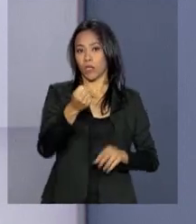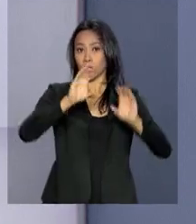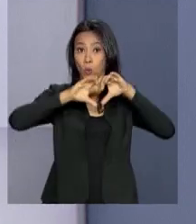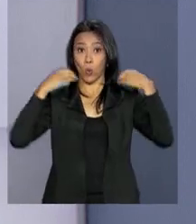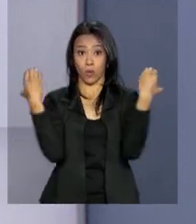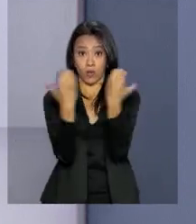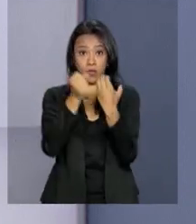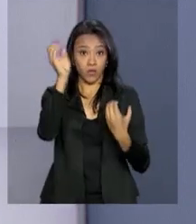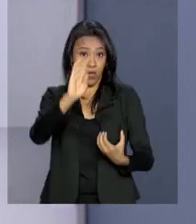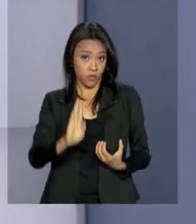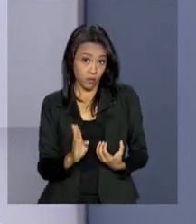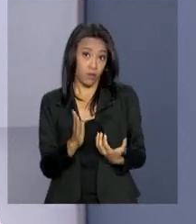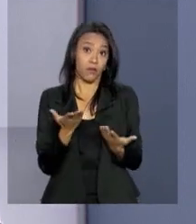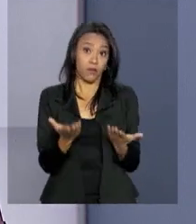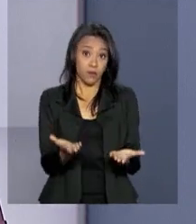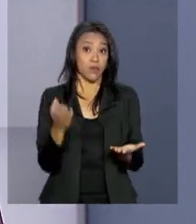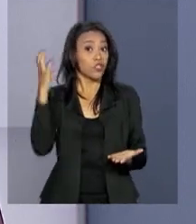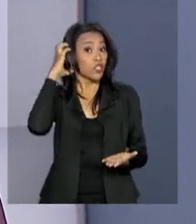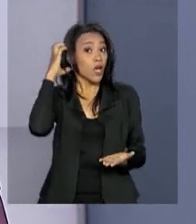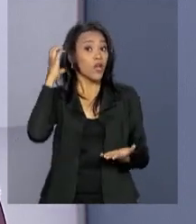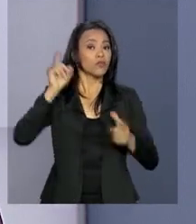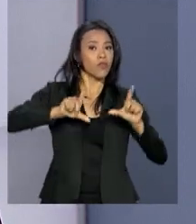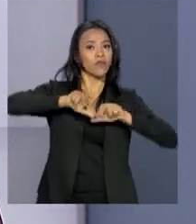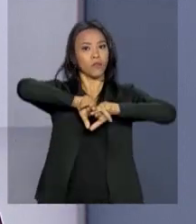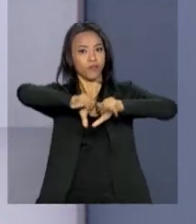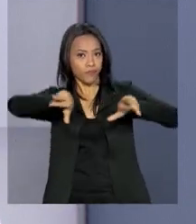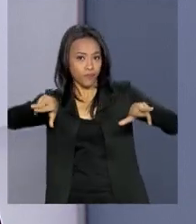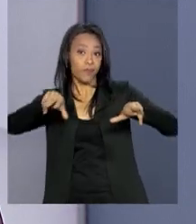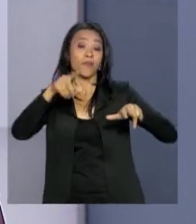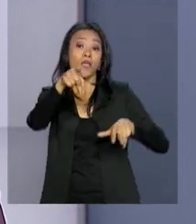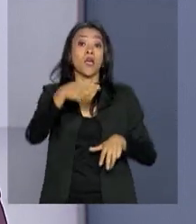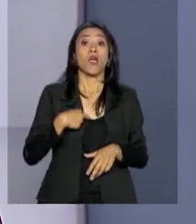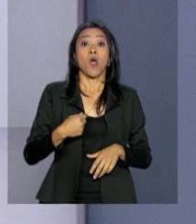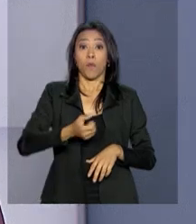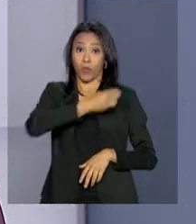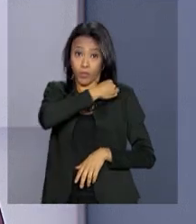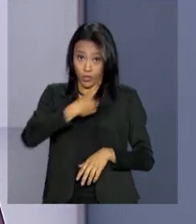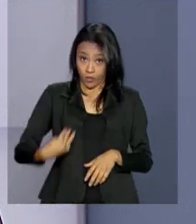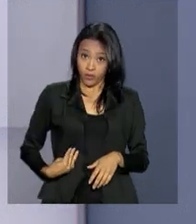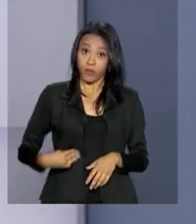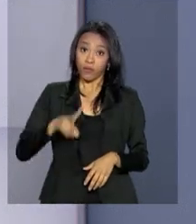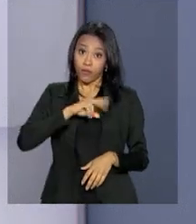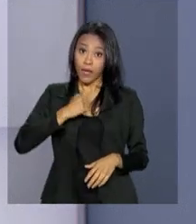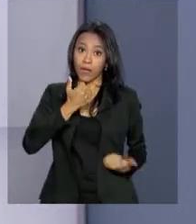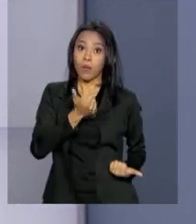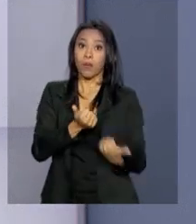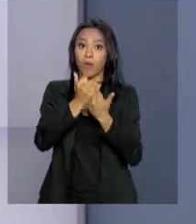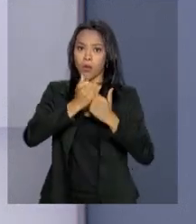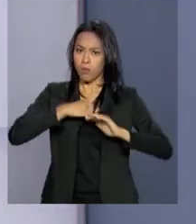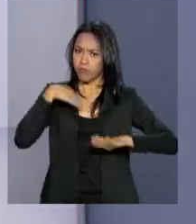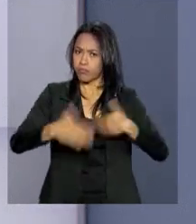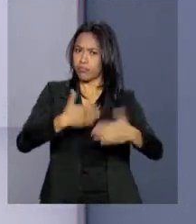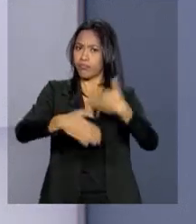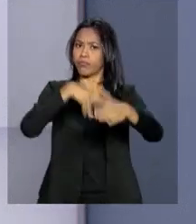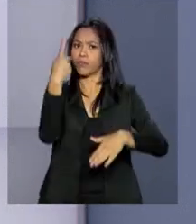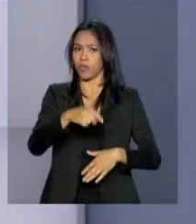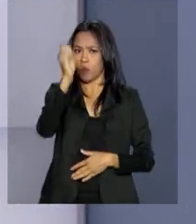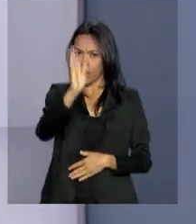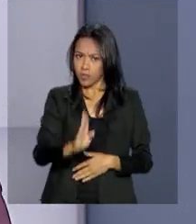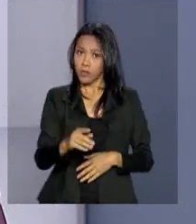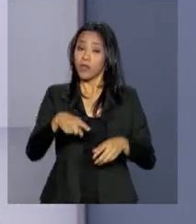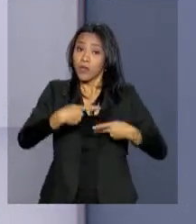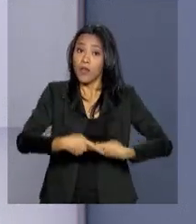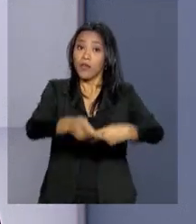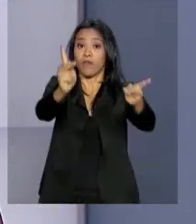brasileiro de radiodifusão para o ministro gilberto kassab a novidade vai promover o avanço da radiodifusão no país e